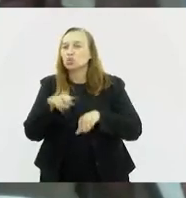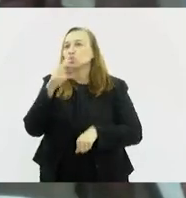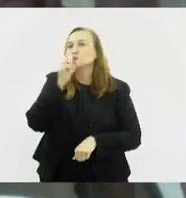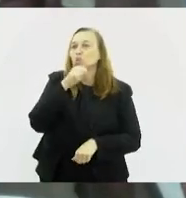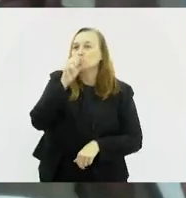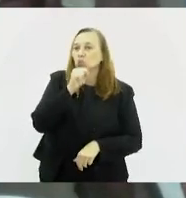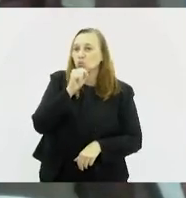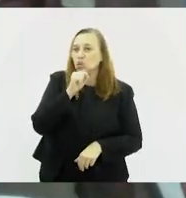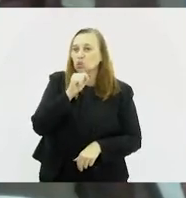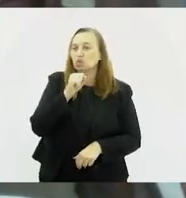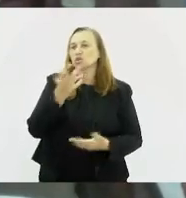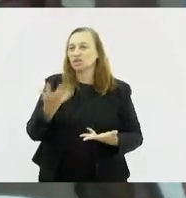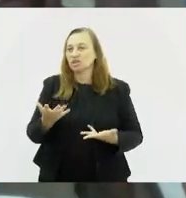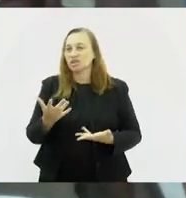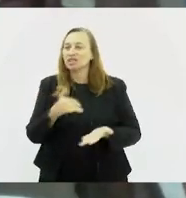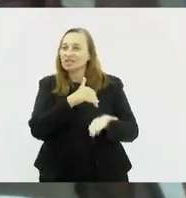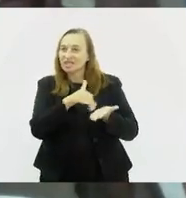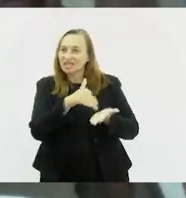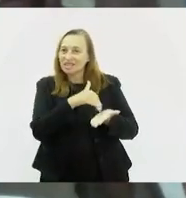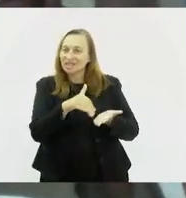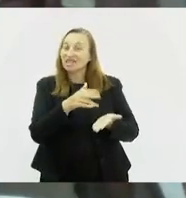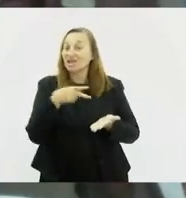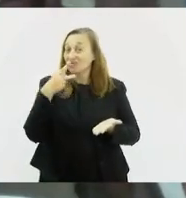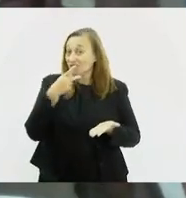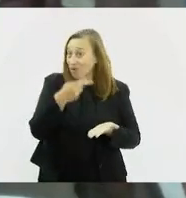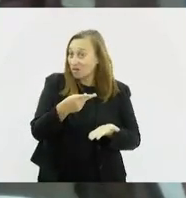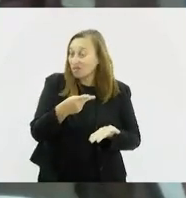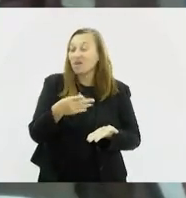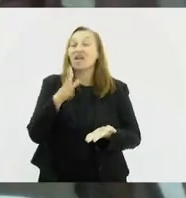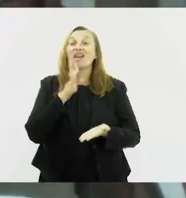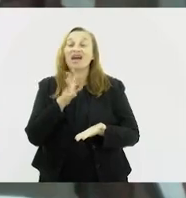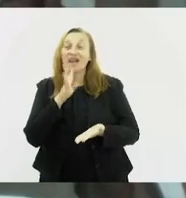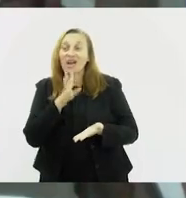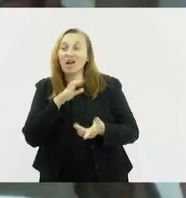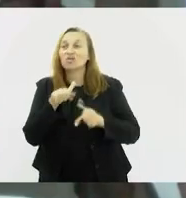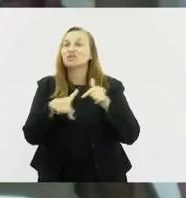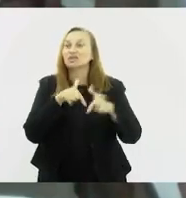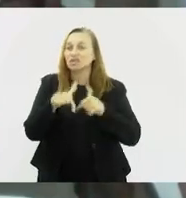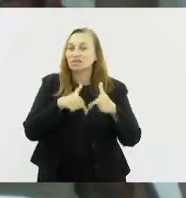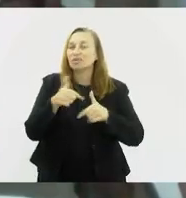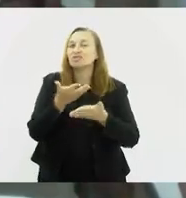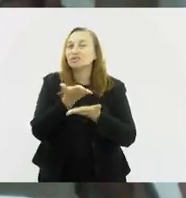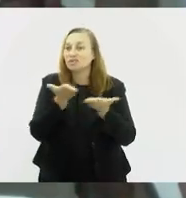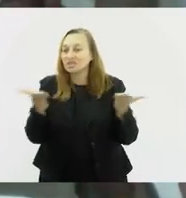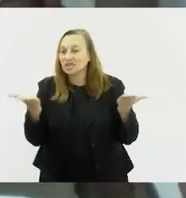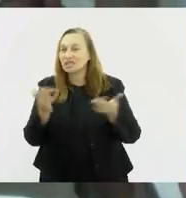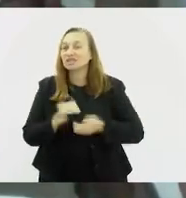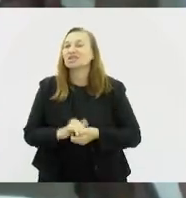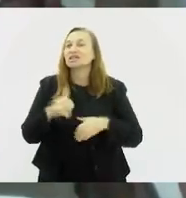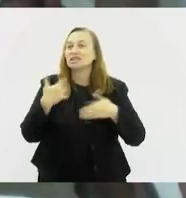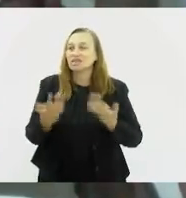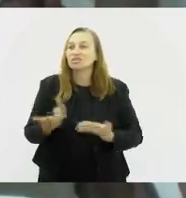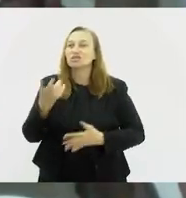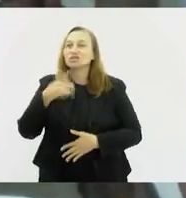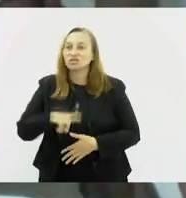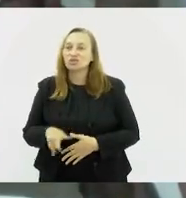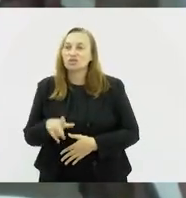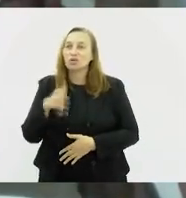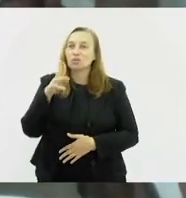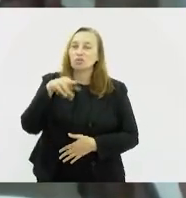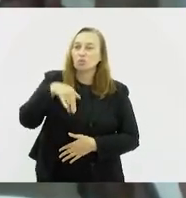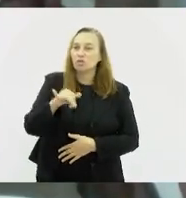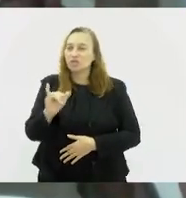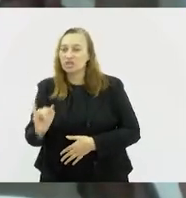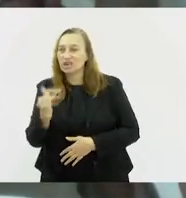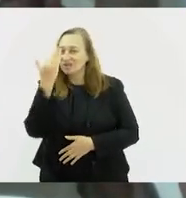né? Igual a secretária disse, muito legal o trabalho de vocês. Então, mais uma vez, Muni, eu agradeço